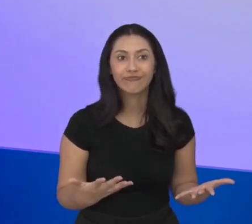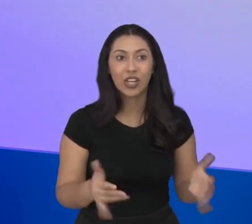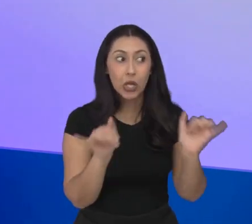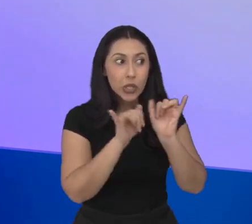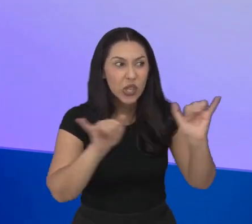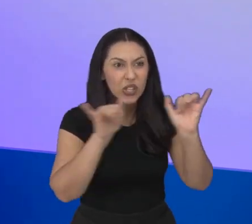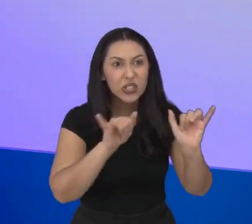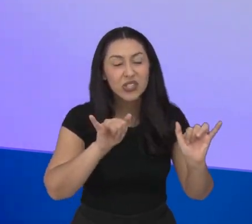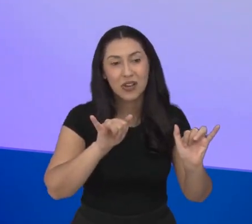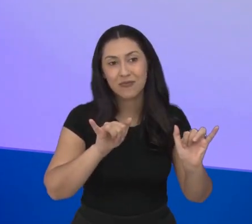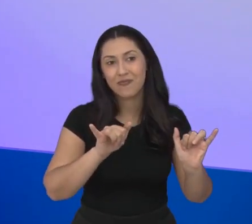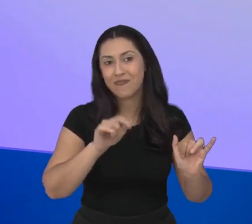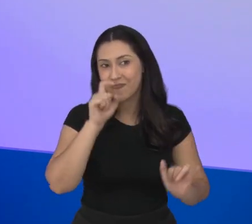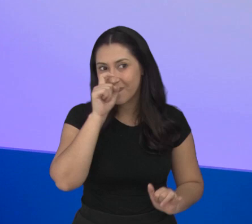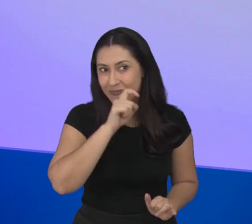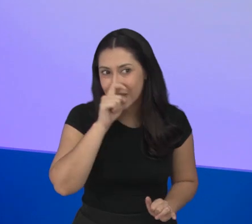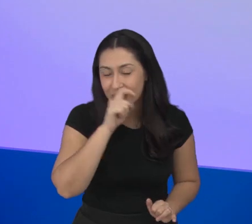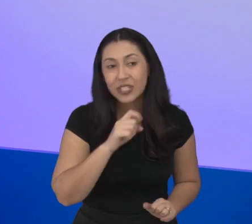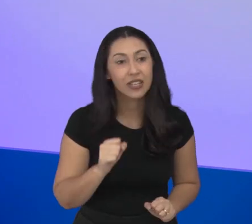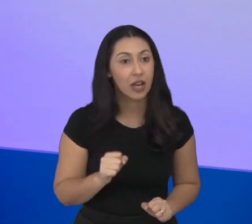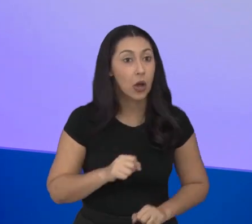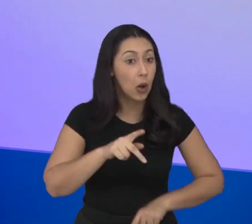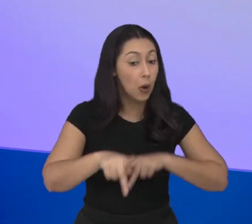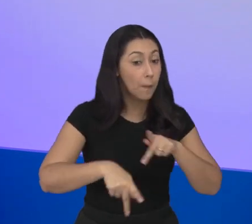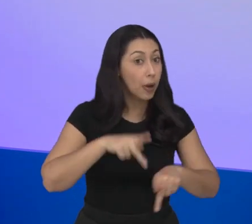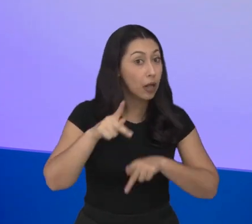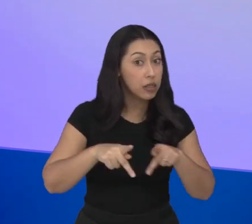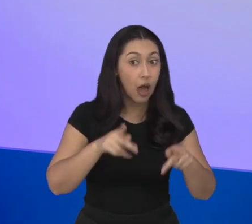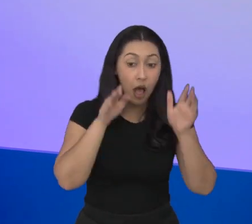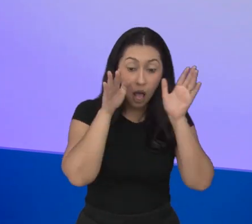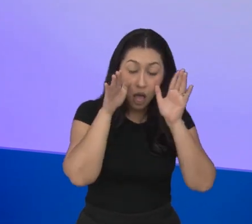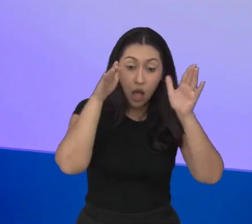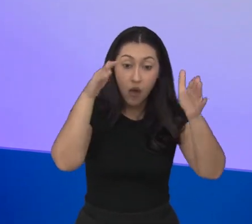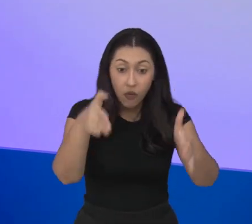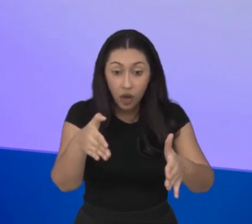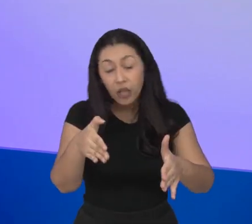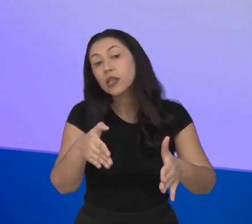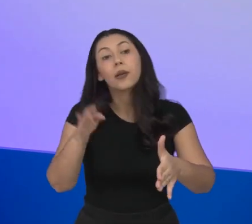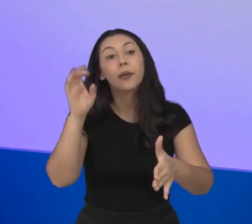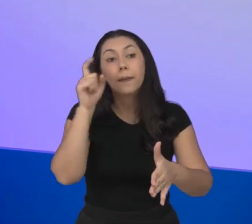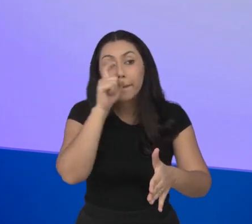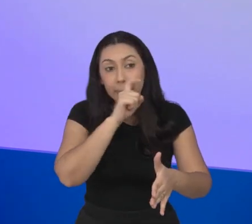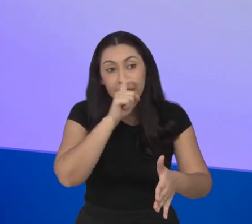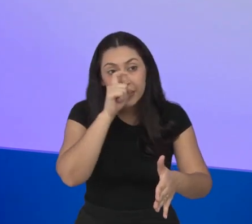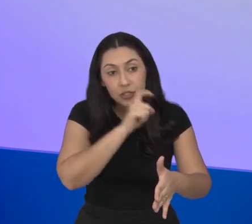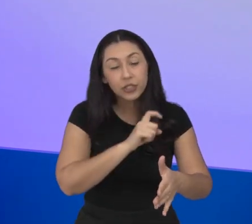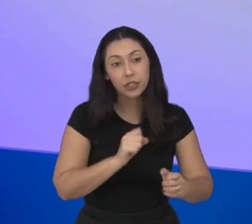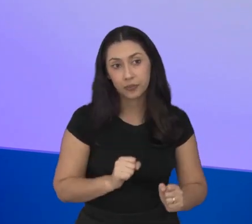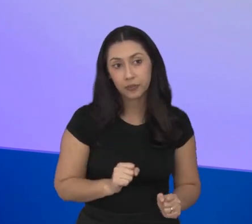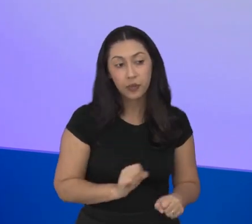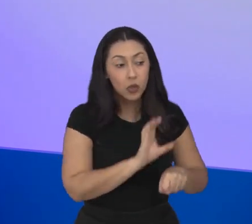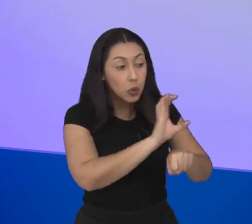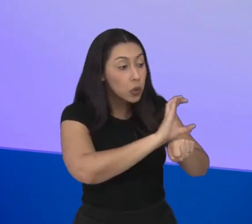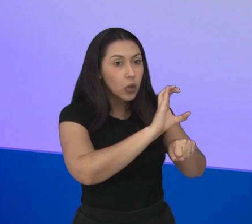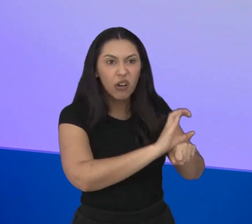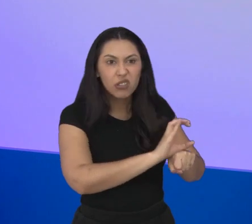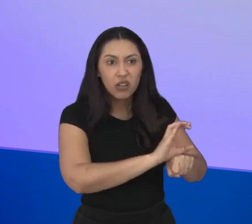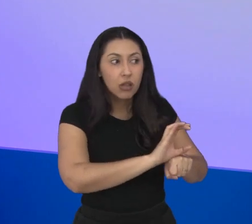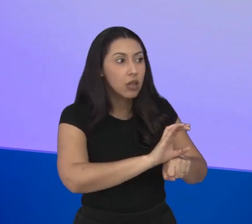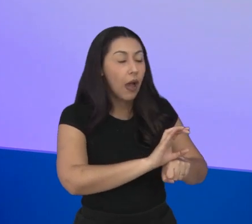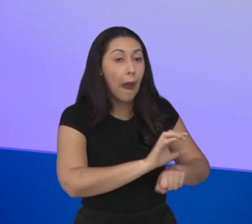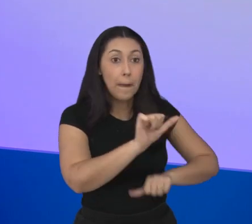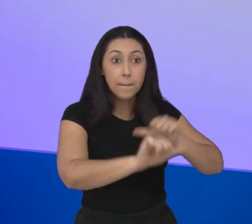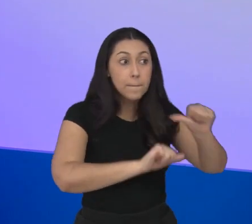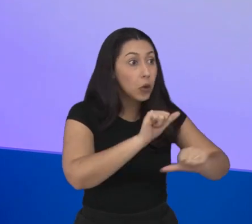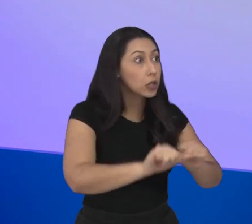são as fake news em relação a isso, né? O apelo popular com base em fundamentos que não existem no Código Civil. Tá? O Código Civil não está